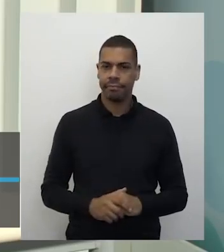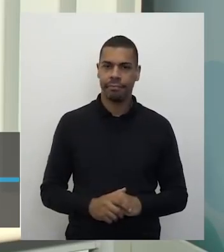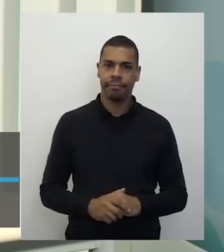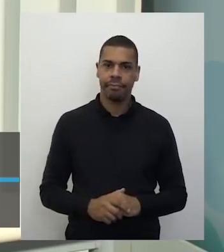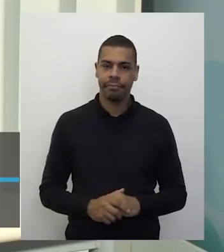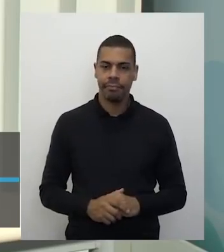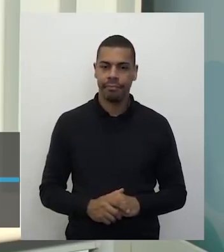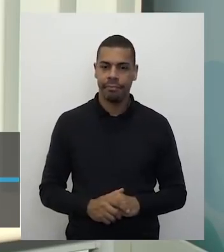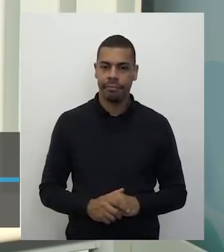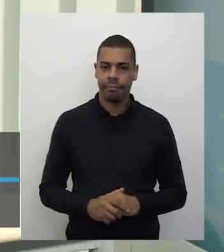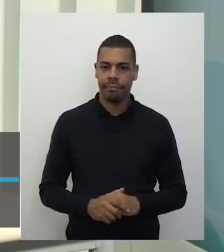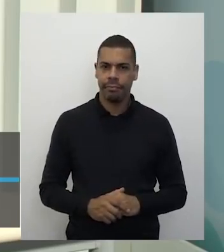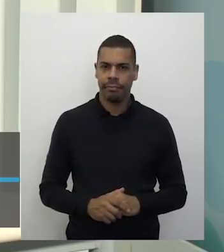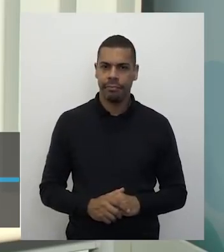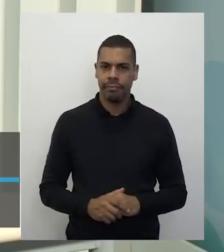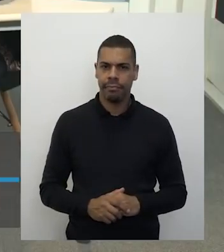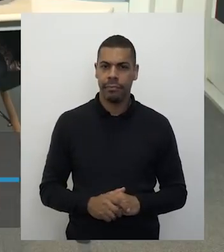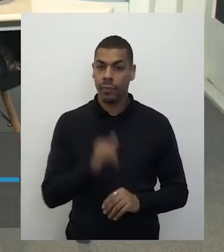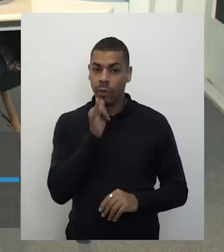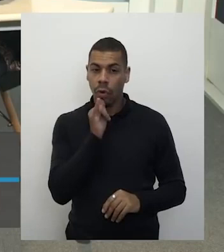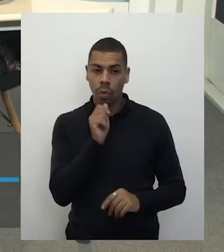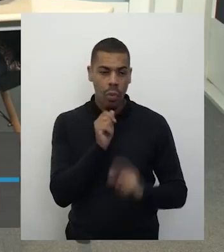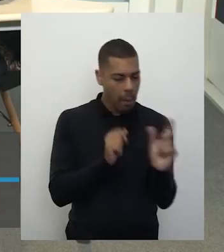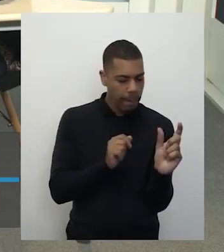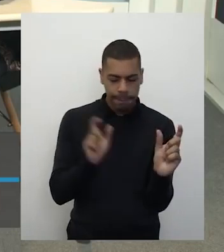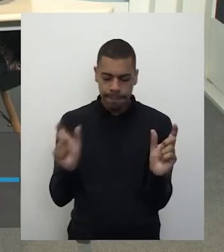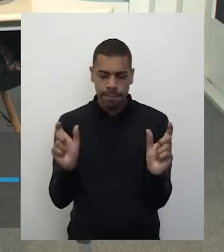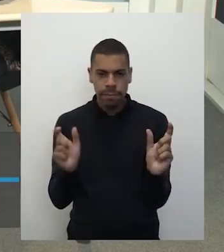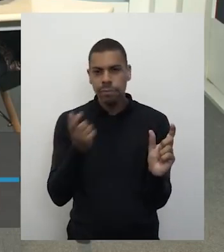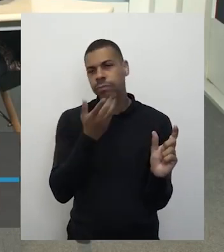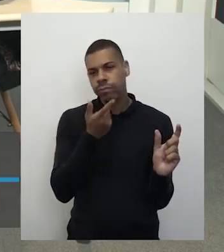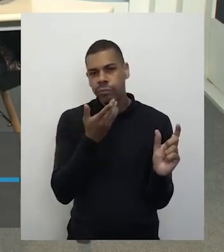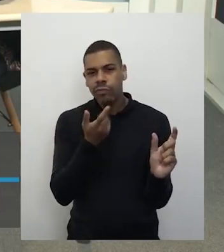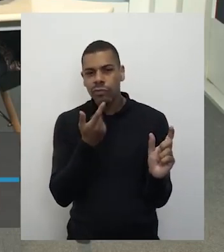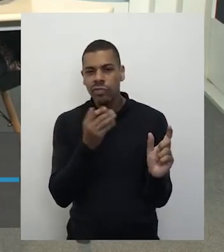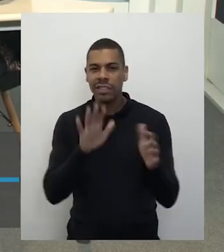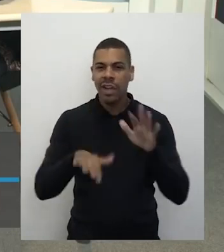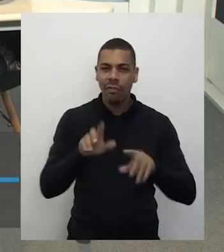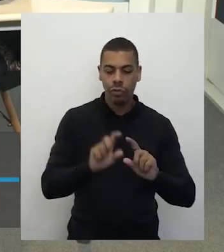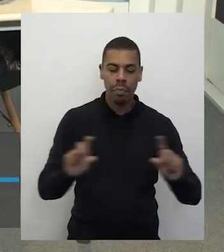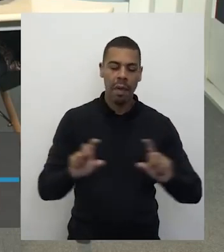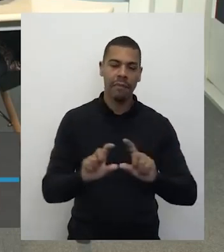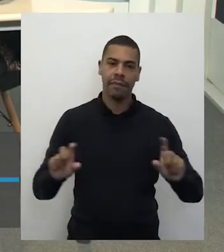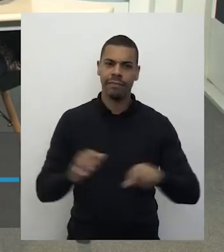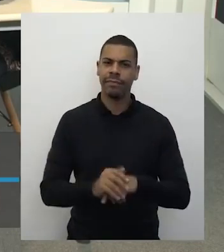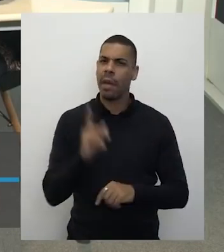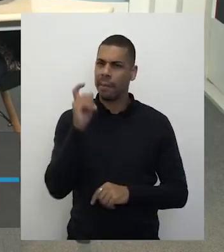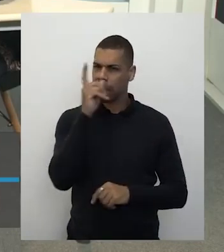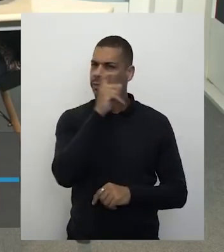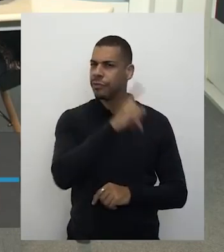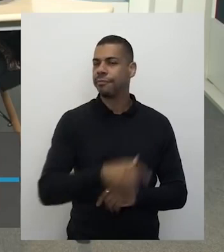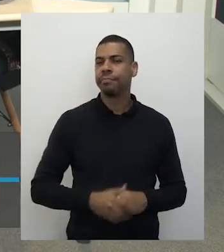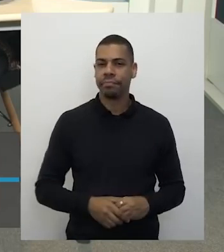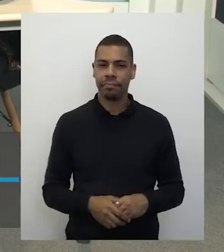sofá. Quando Eles é mais estão fácil, fazendo... assim, um termo associar a outro, acho que é mais tranquilo. De repente, numa frase, numa oração, dificulta um pouco mais,